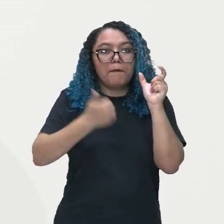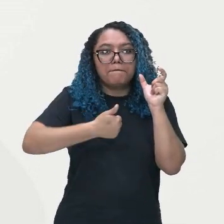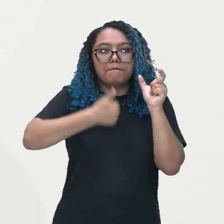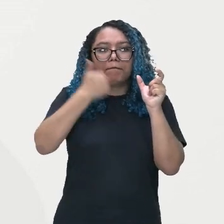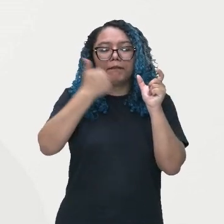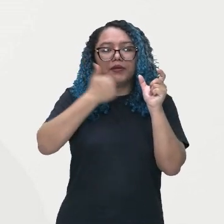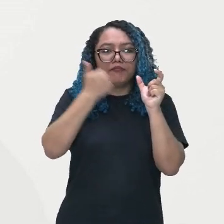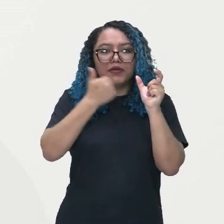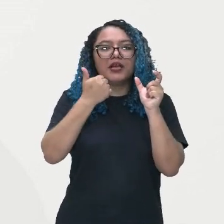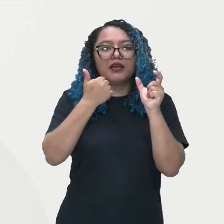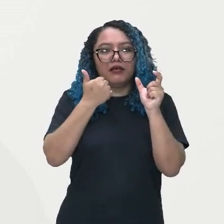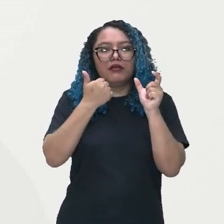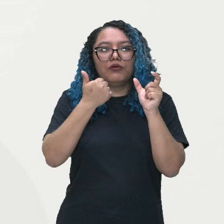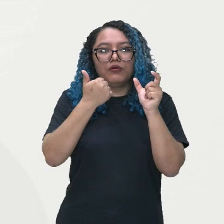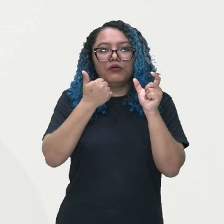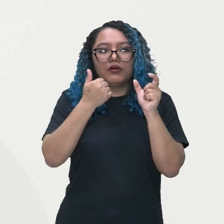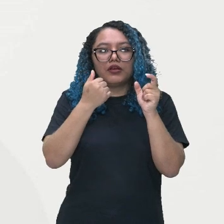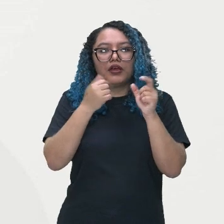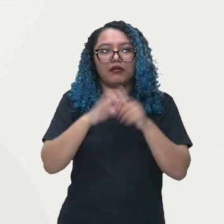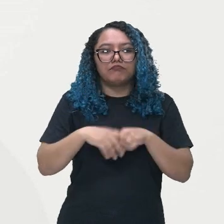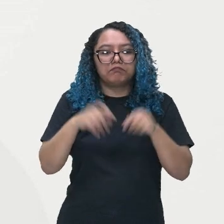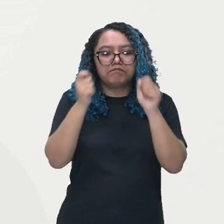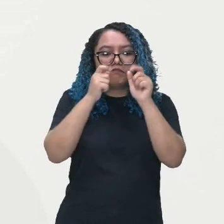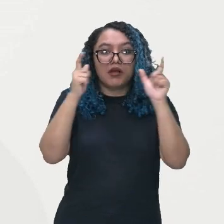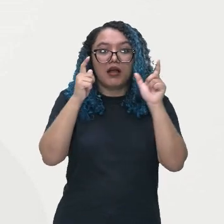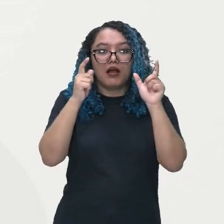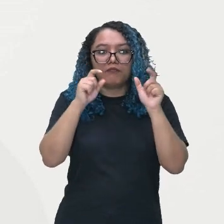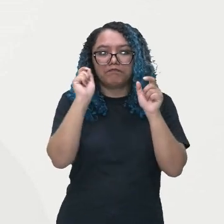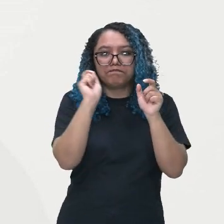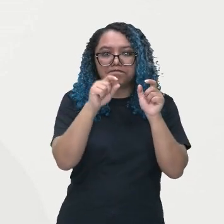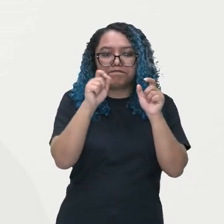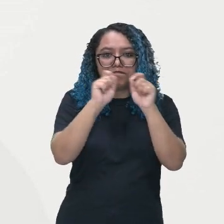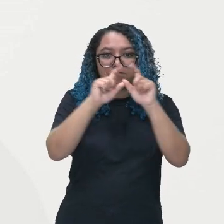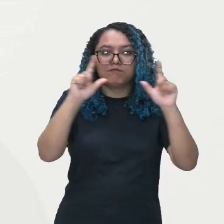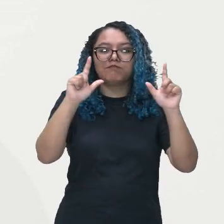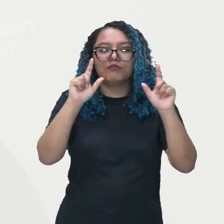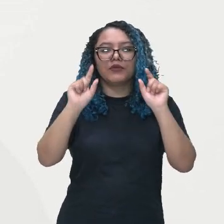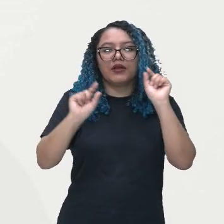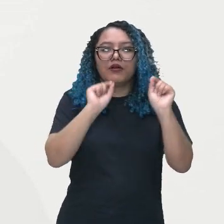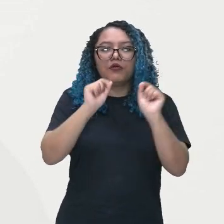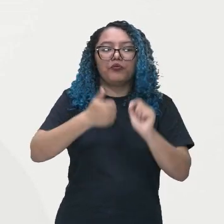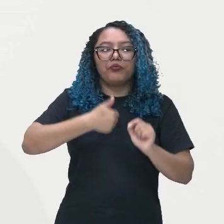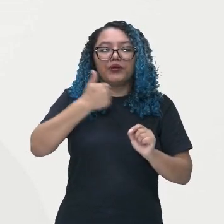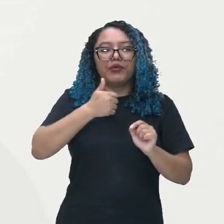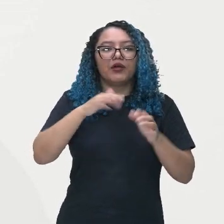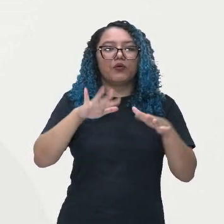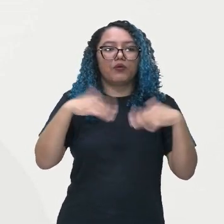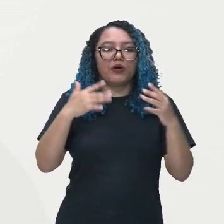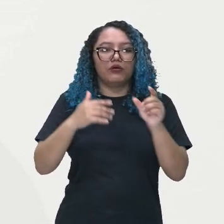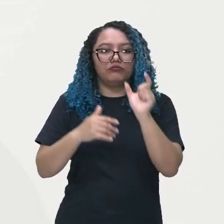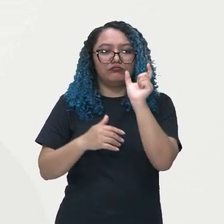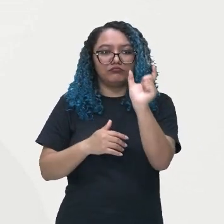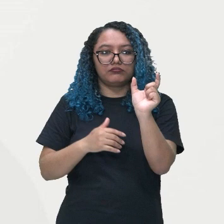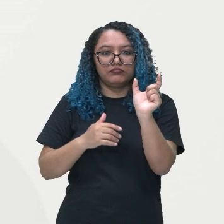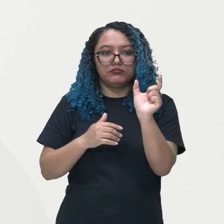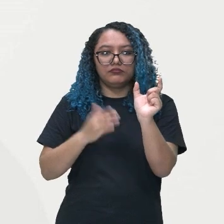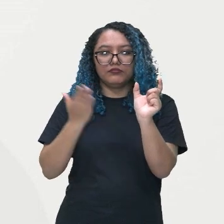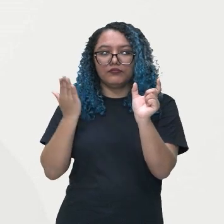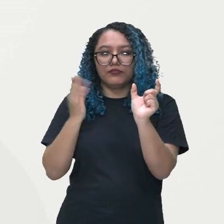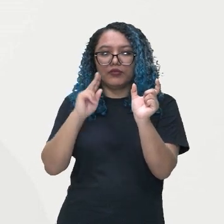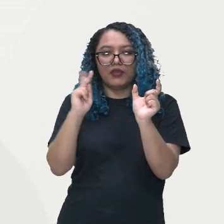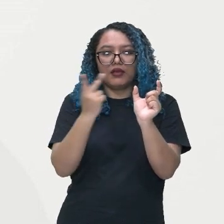clicar ou compartilhar, vai ser o headline. Headline. O headline, gente, em inglês é